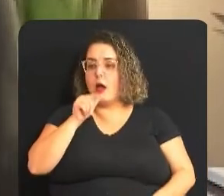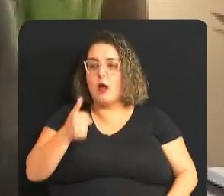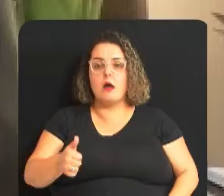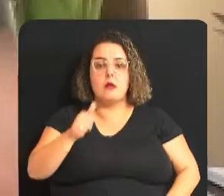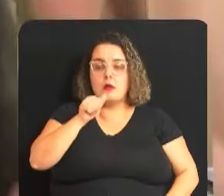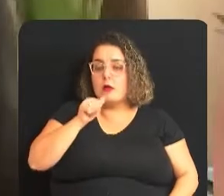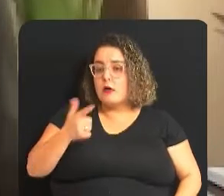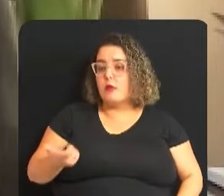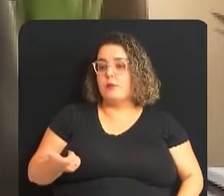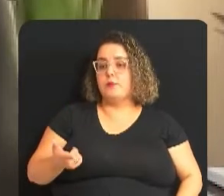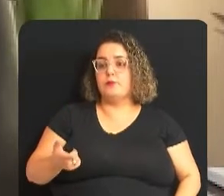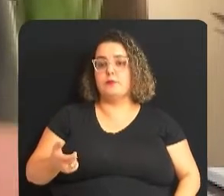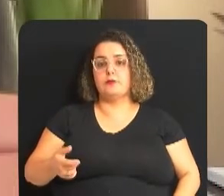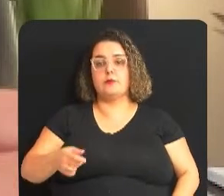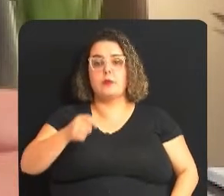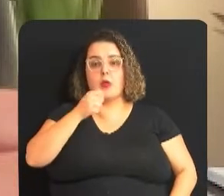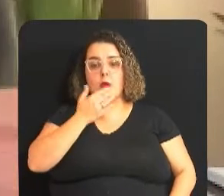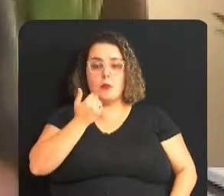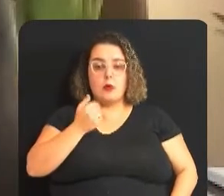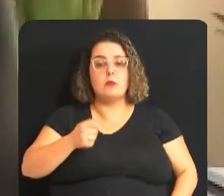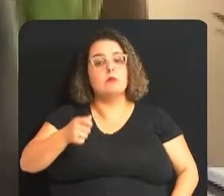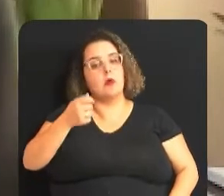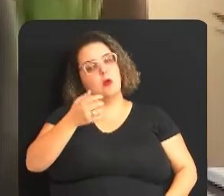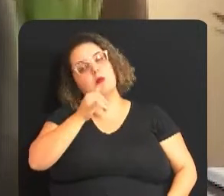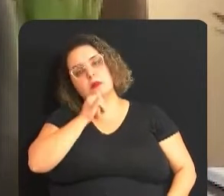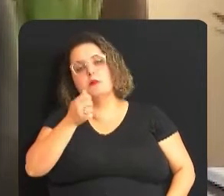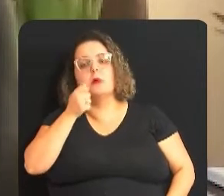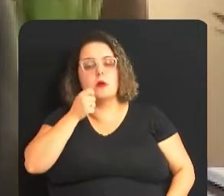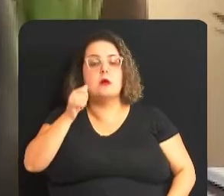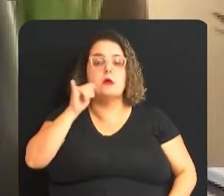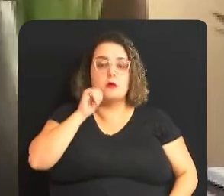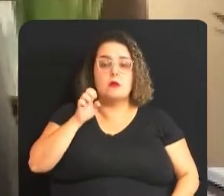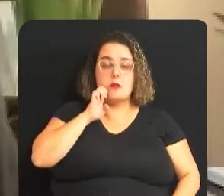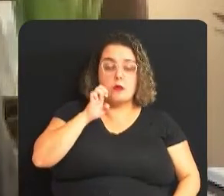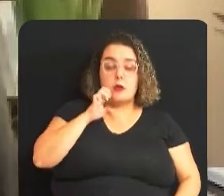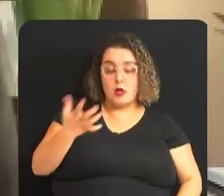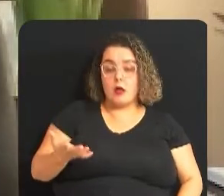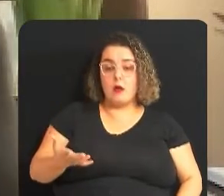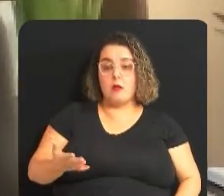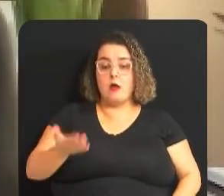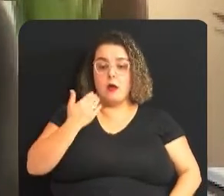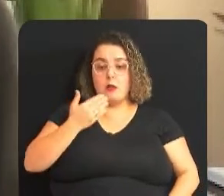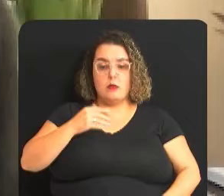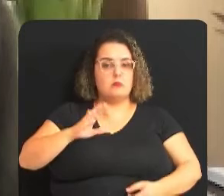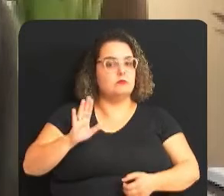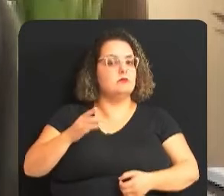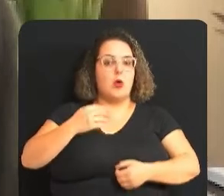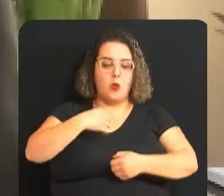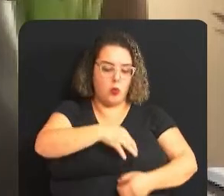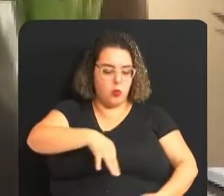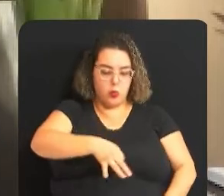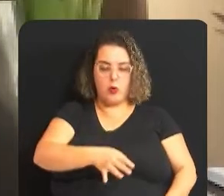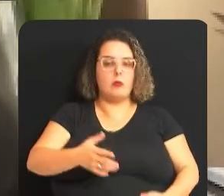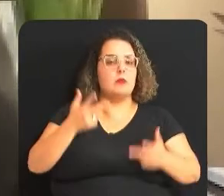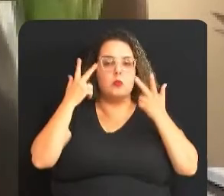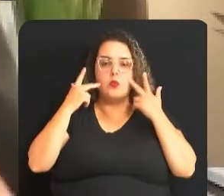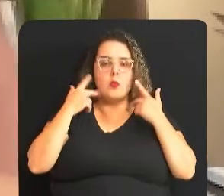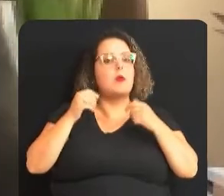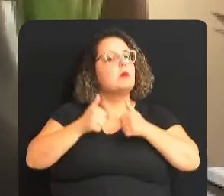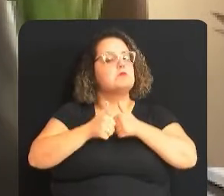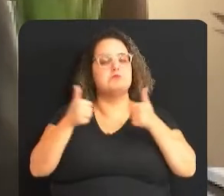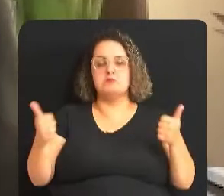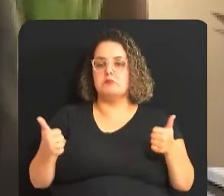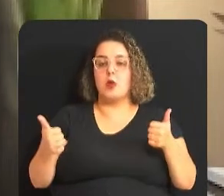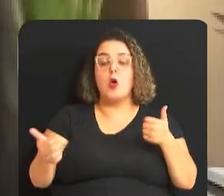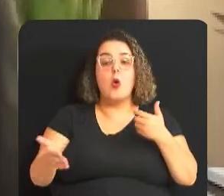né? Adão e Eva é o meu exemplo, e o intestino funciona todo dia, provavelmente você nunca vai ter problema de intestino. Se você estiver tendo